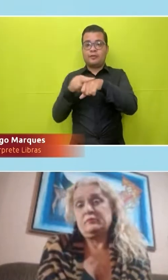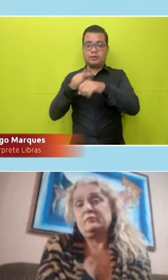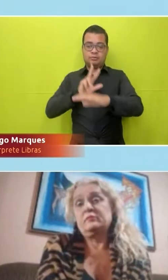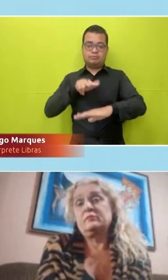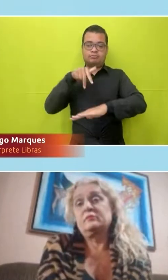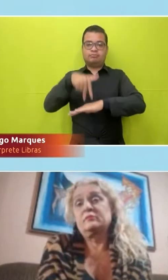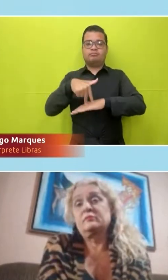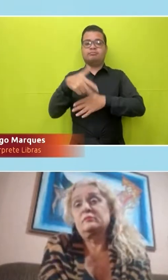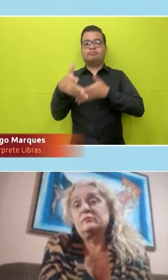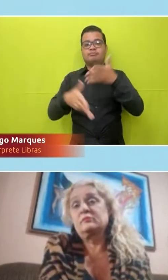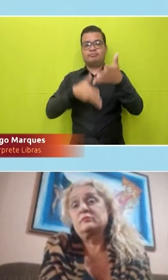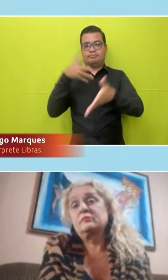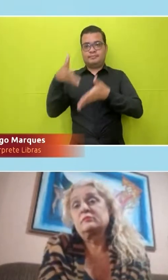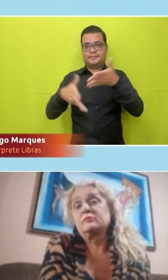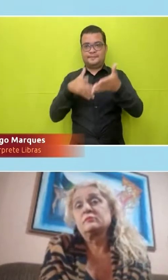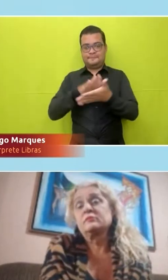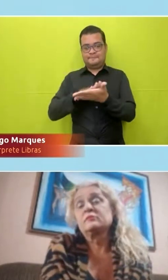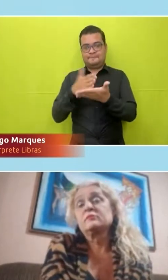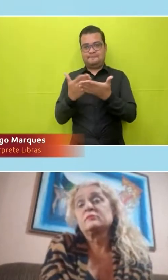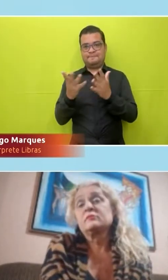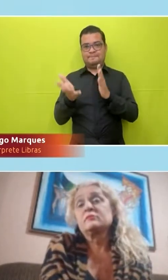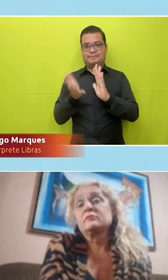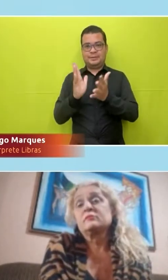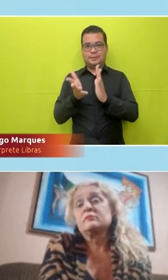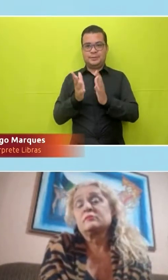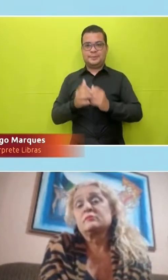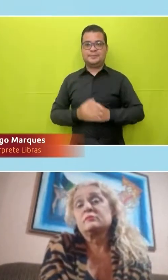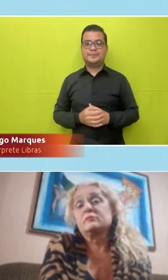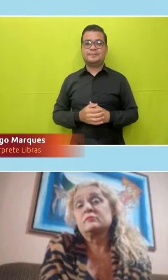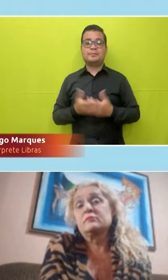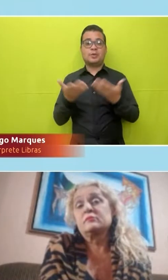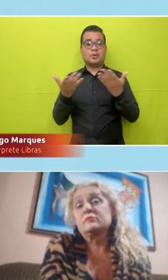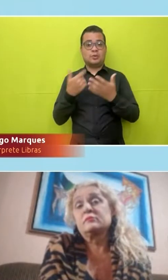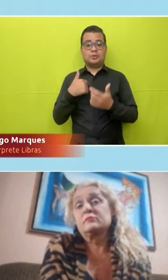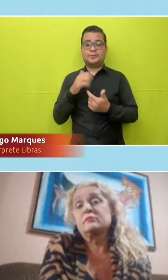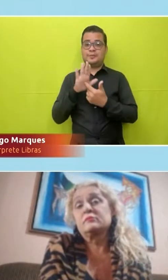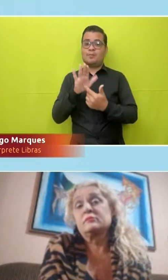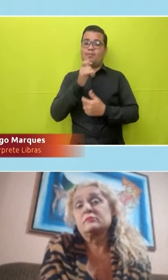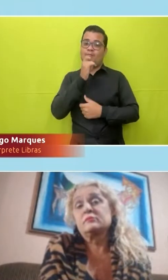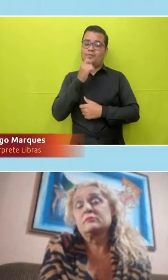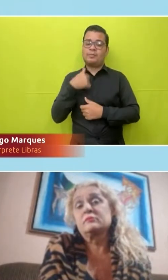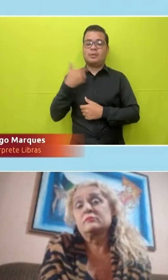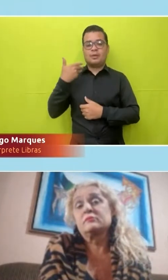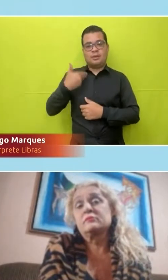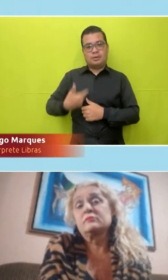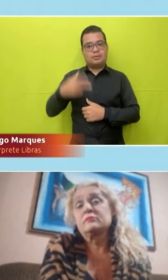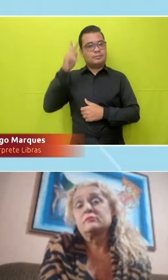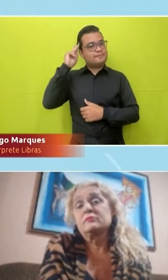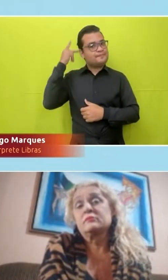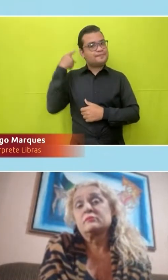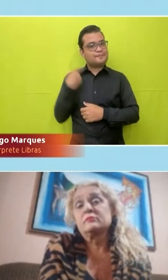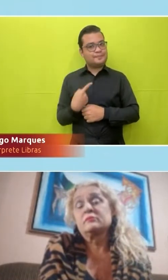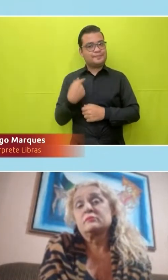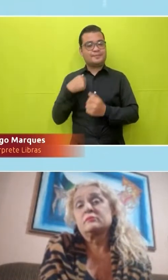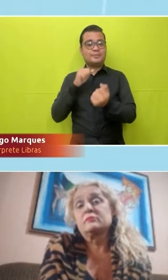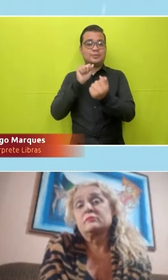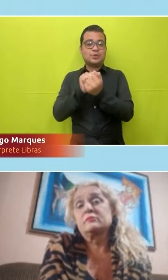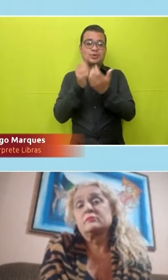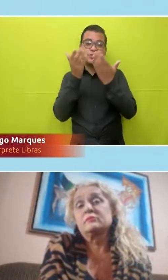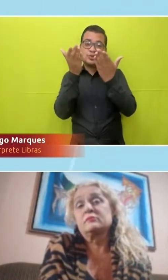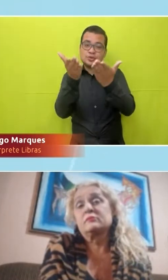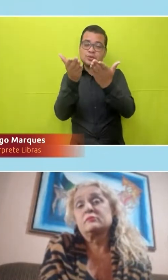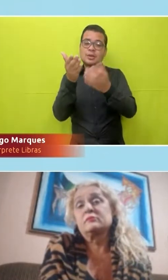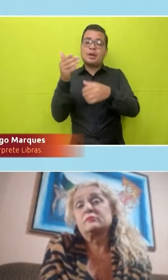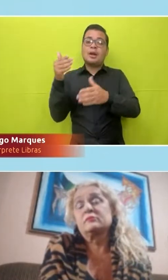a interpretação para Libras. E eu ainda não me apresentei, mas sou a Camila Maia. Fico com você até às 5h30